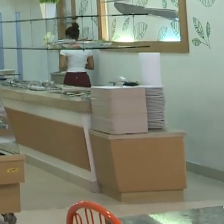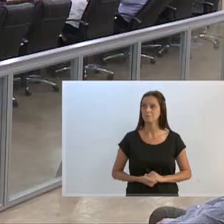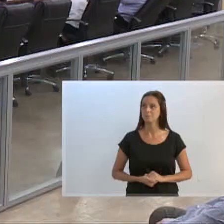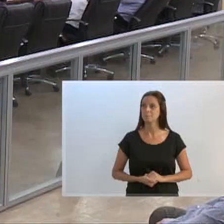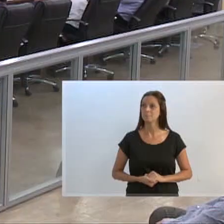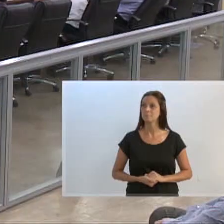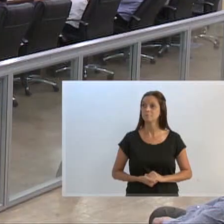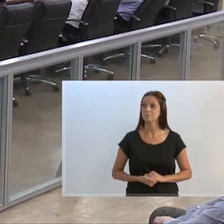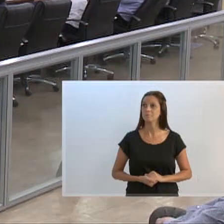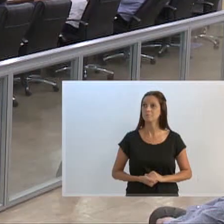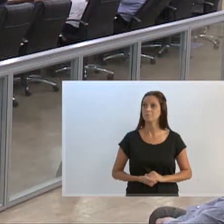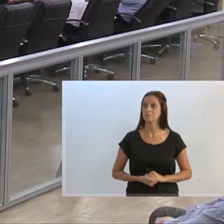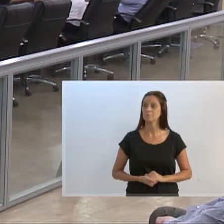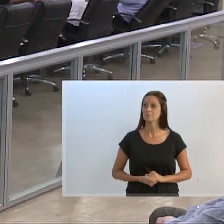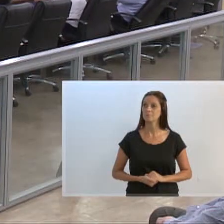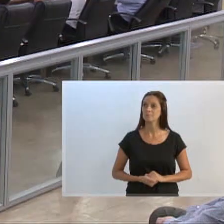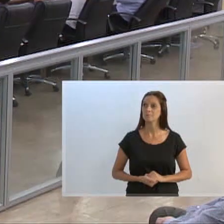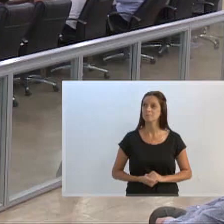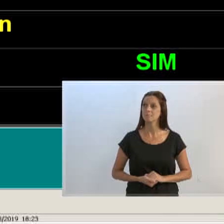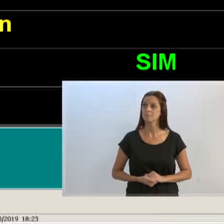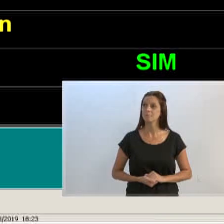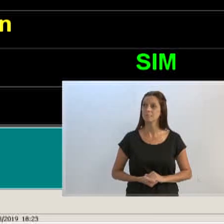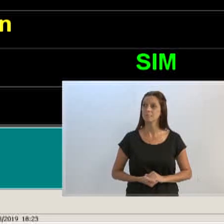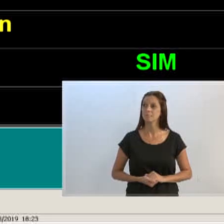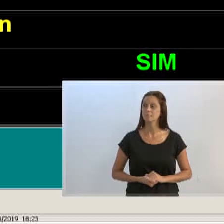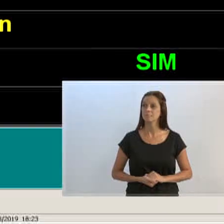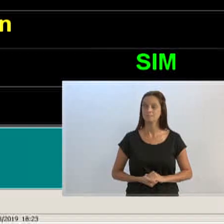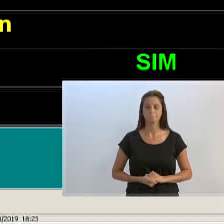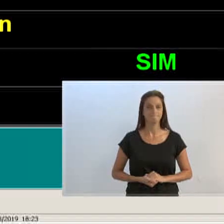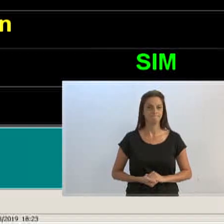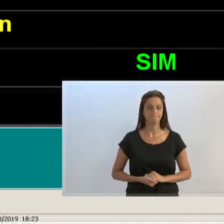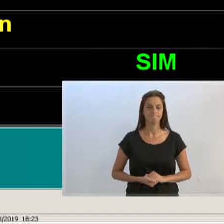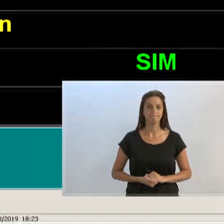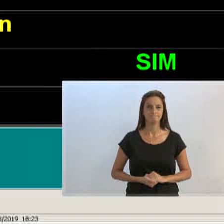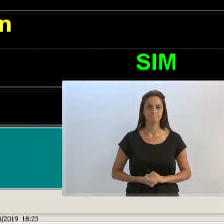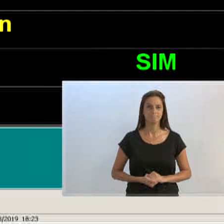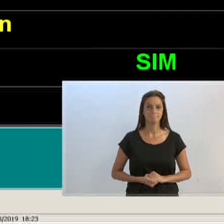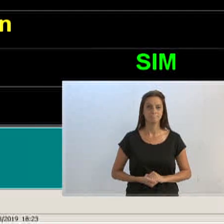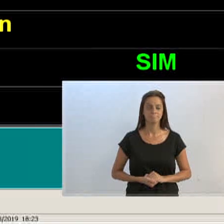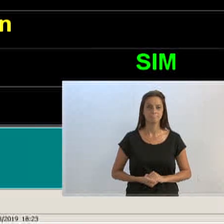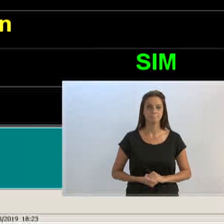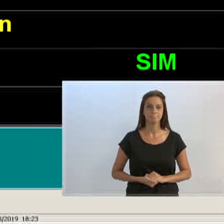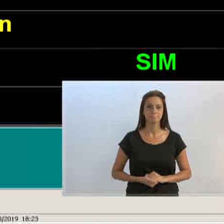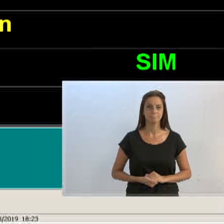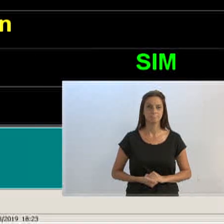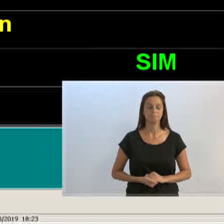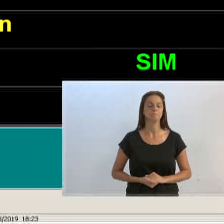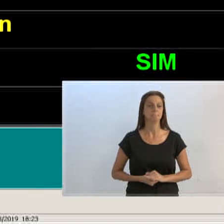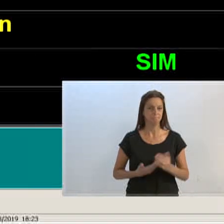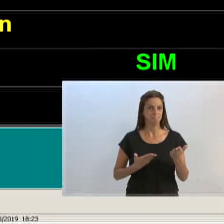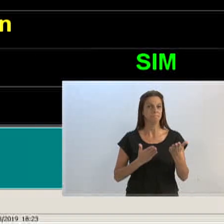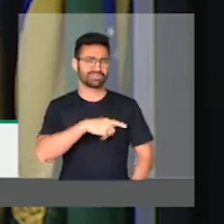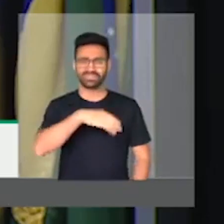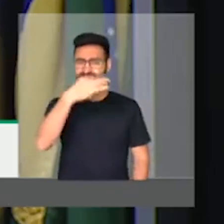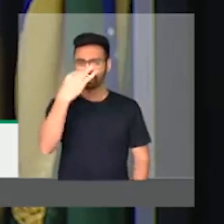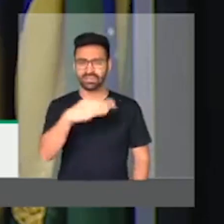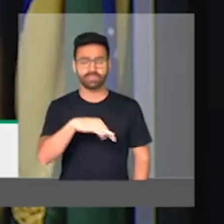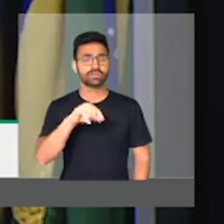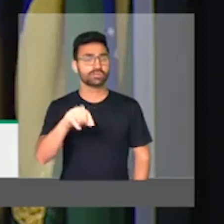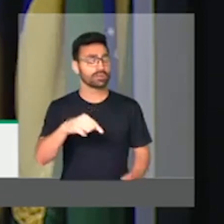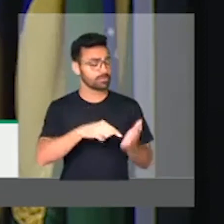de empresas e do poder público. Em Blumenau, a Câmara de Vereadores acaba de aprovar um projeto de lei